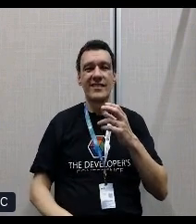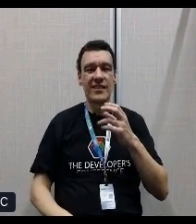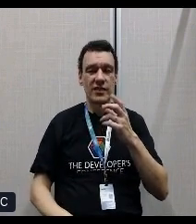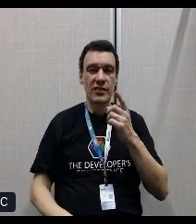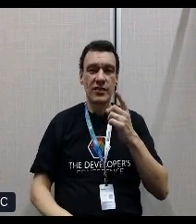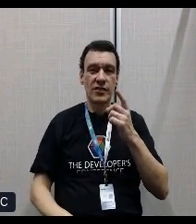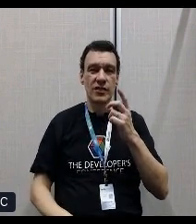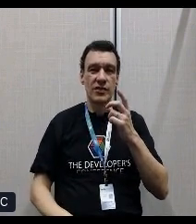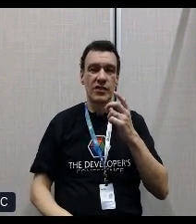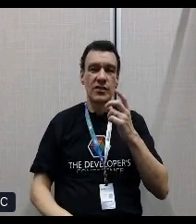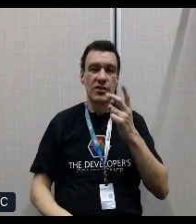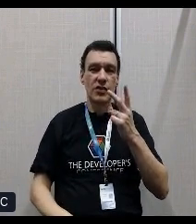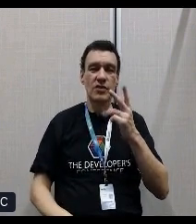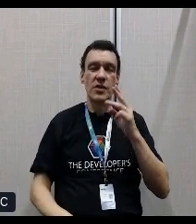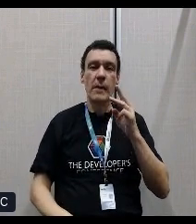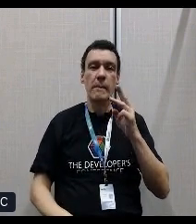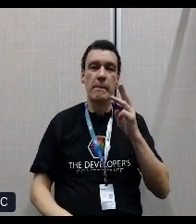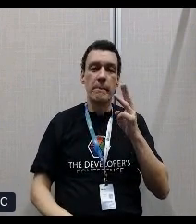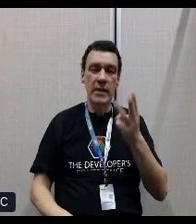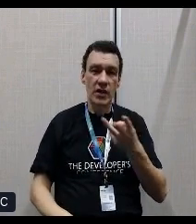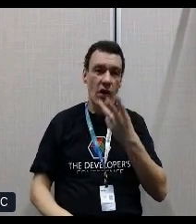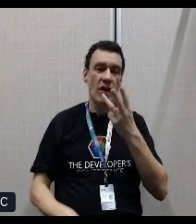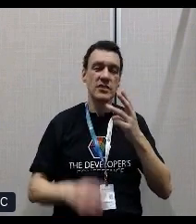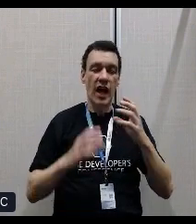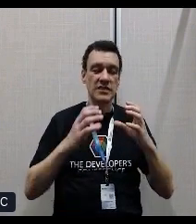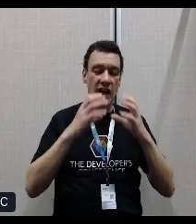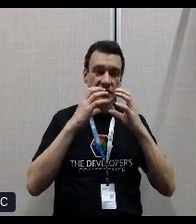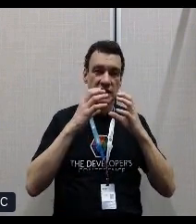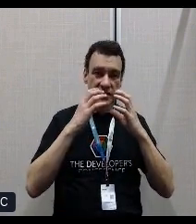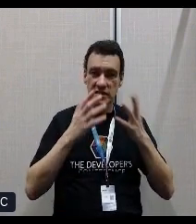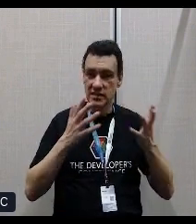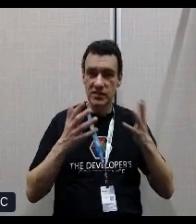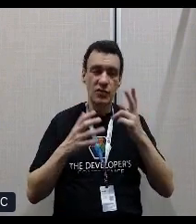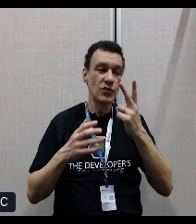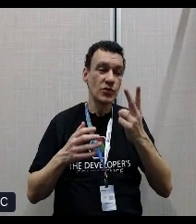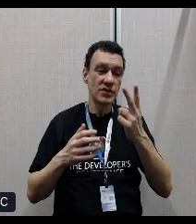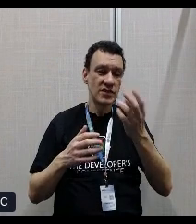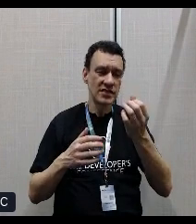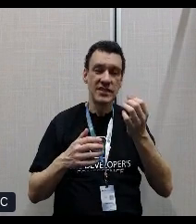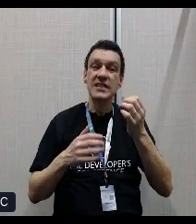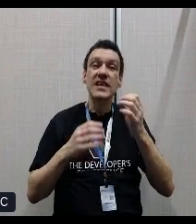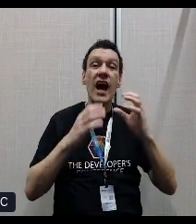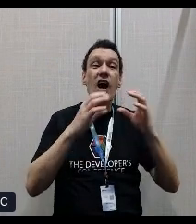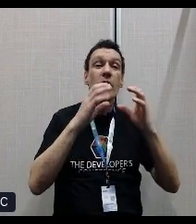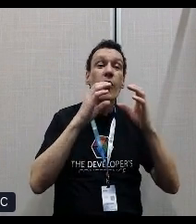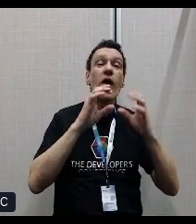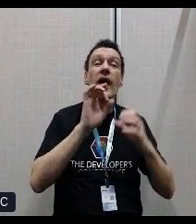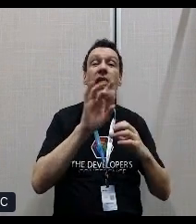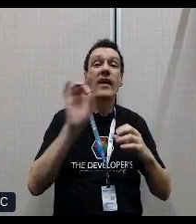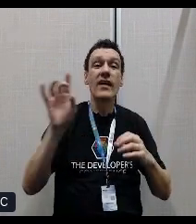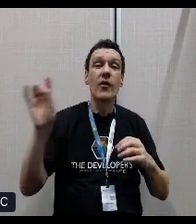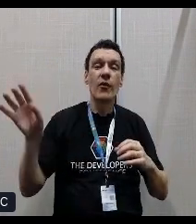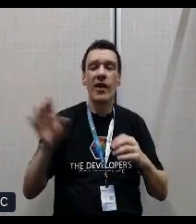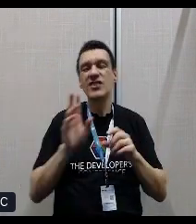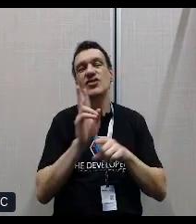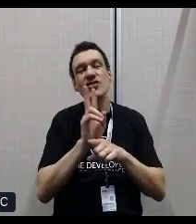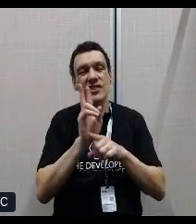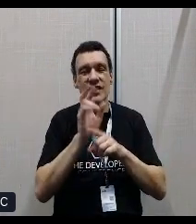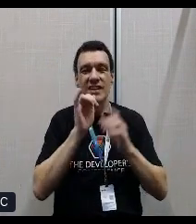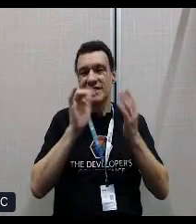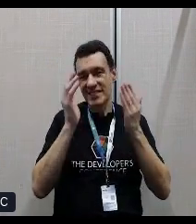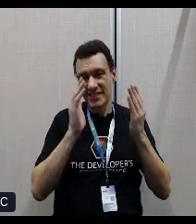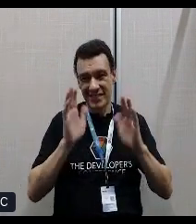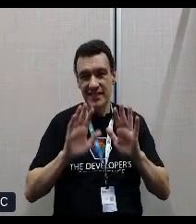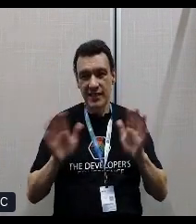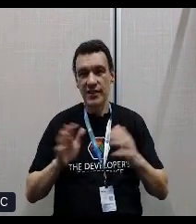são 250 hambúrgueres por pessoa no mundo. Então, é um mercado que quando a gente fala